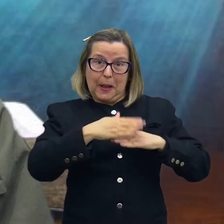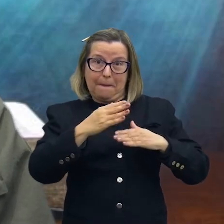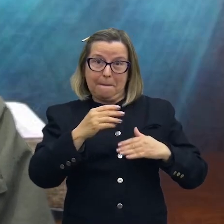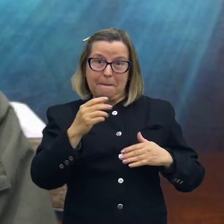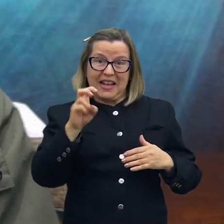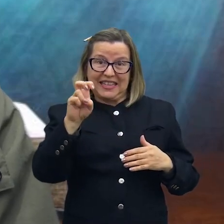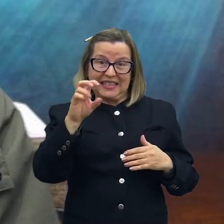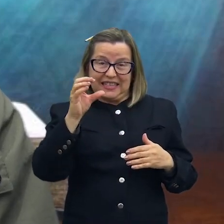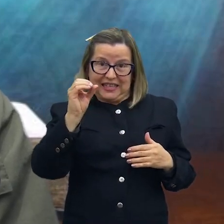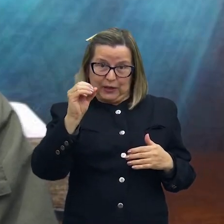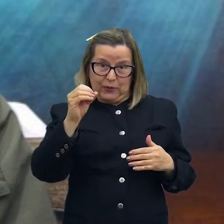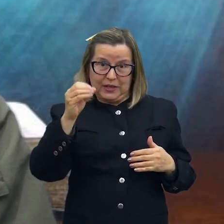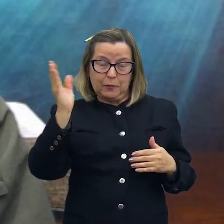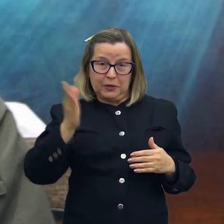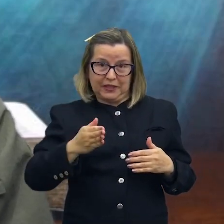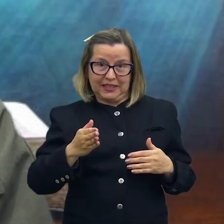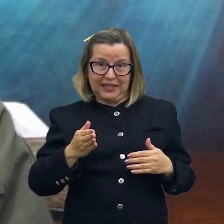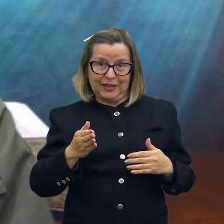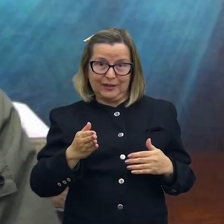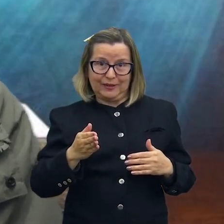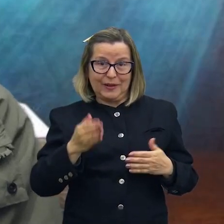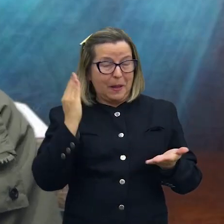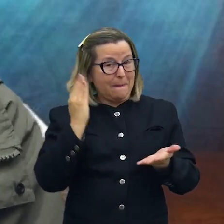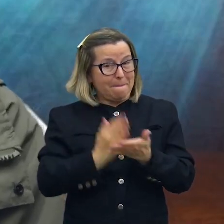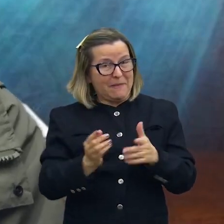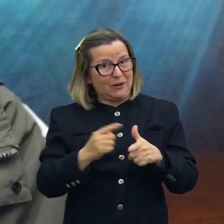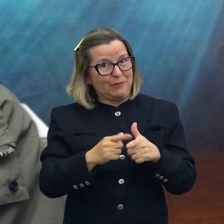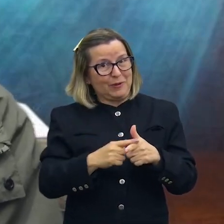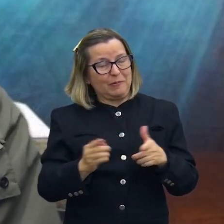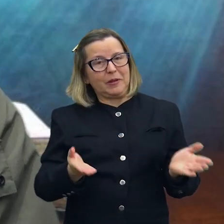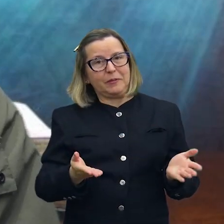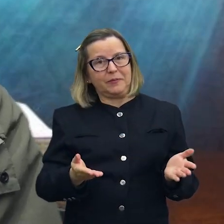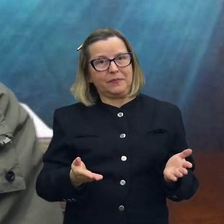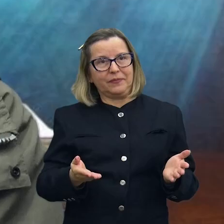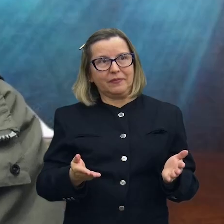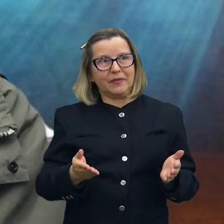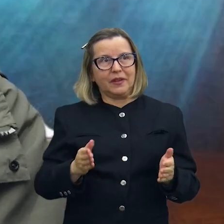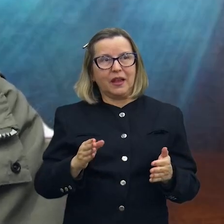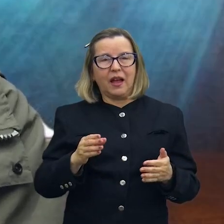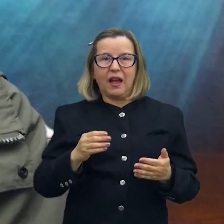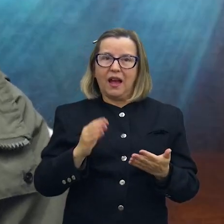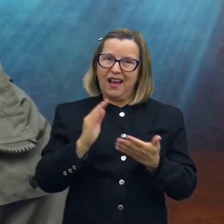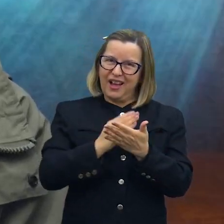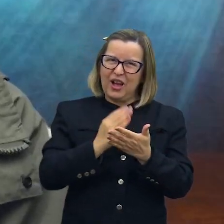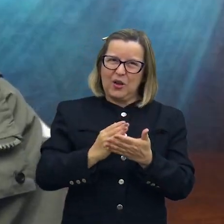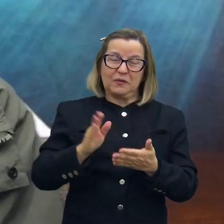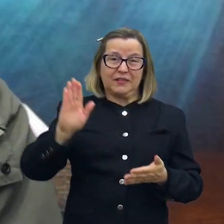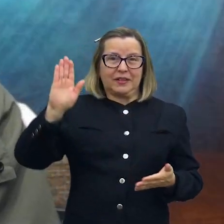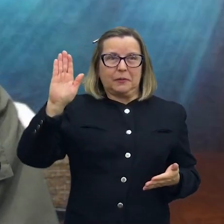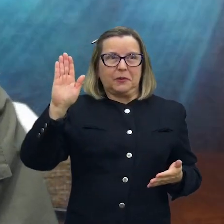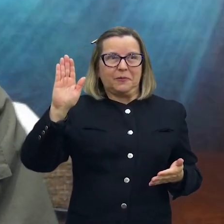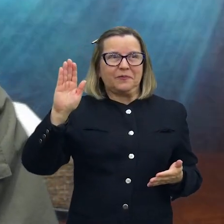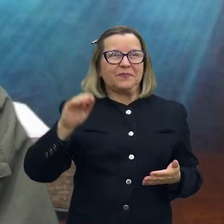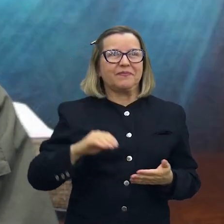50%, vocês resolvem os problemas financeiros de vocês? Aí timidamente alguns levantaram a mão. Falei, agora nós vamos para o teto.